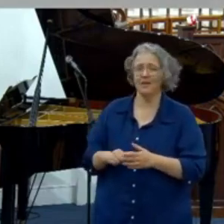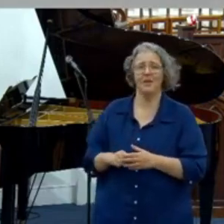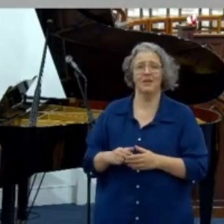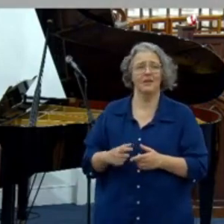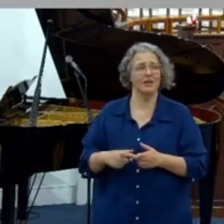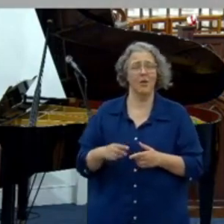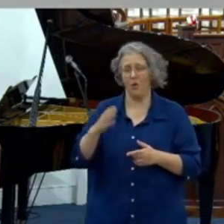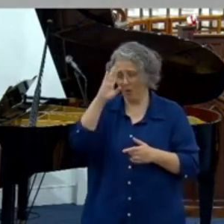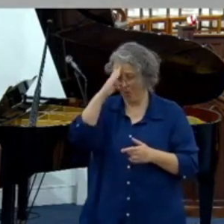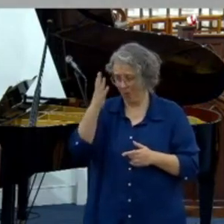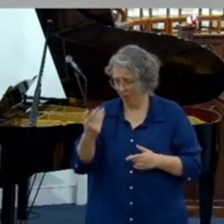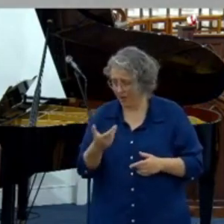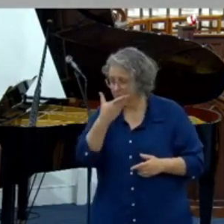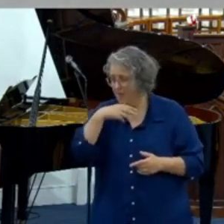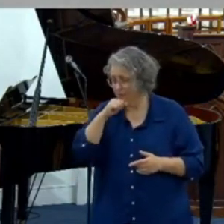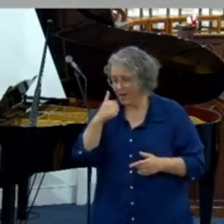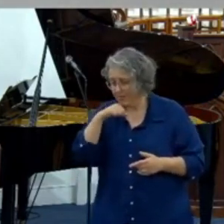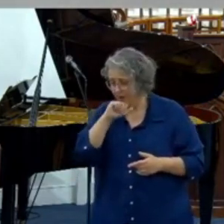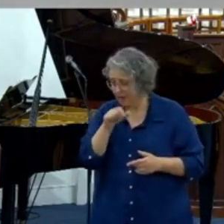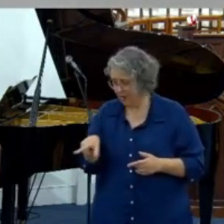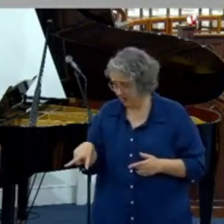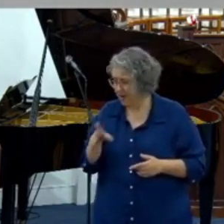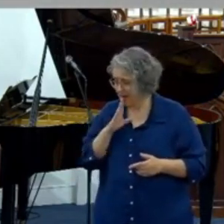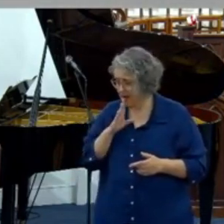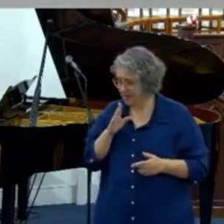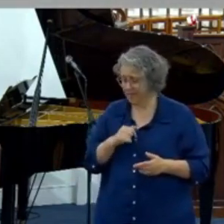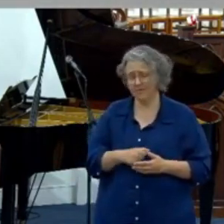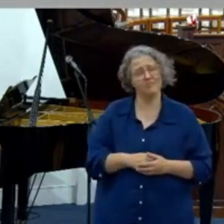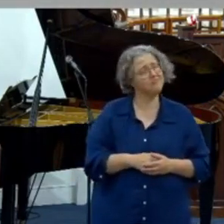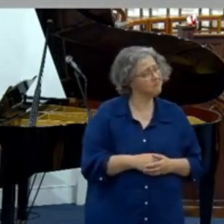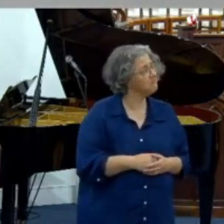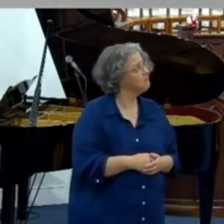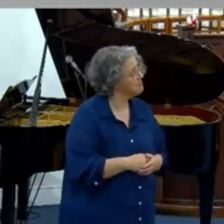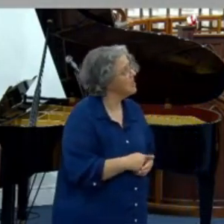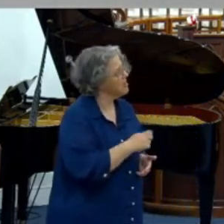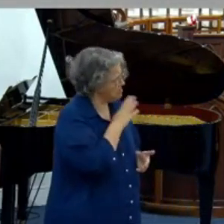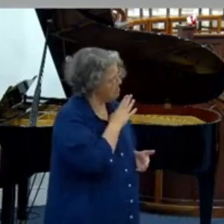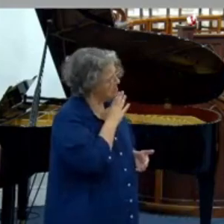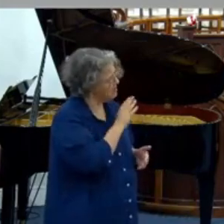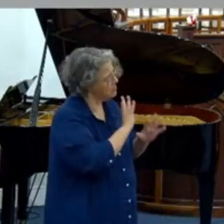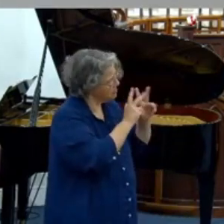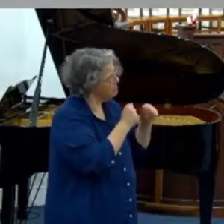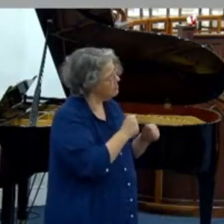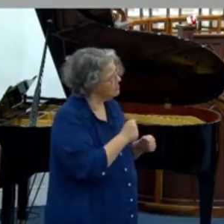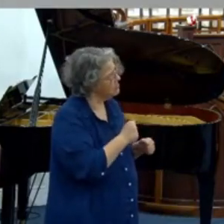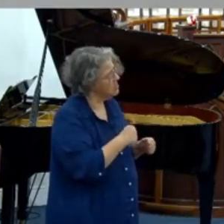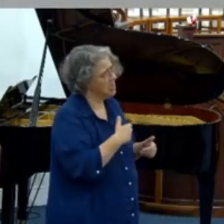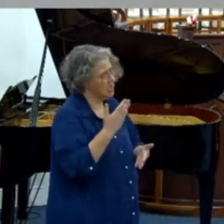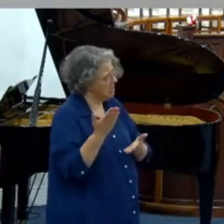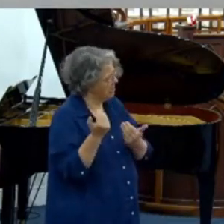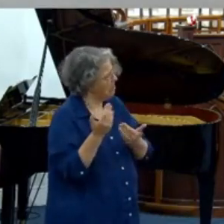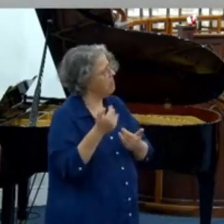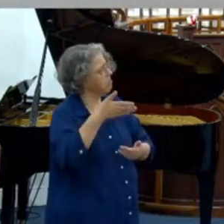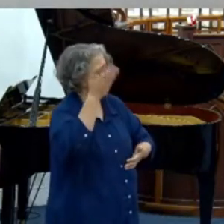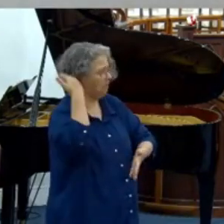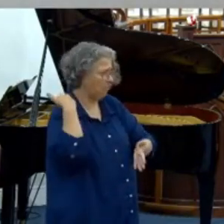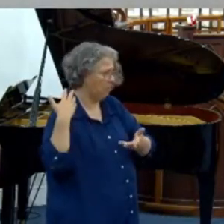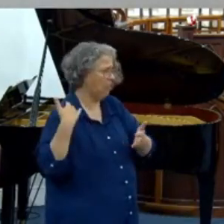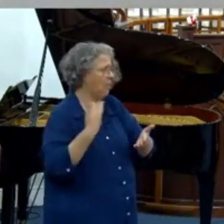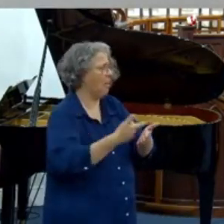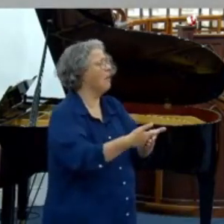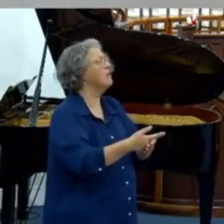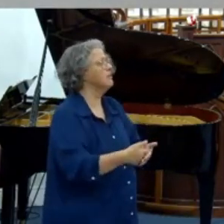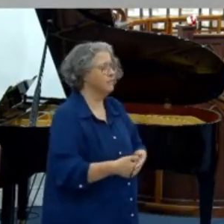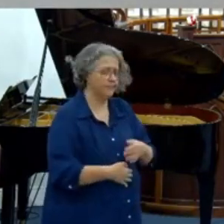pai e a sua mãe. Então o homem respondeu: mestre, tudo isso eu tenho observado desde a minha juventude. E